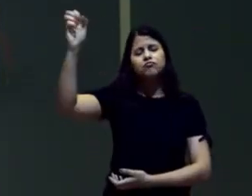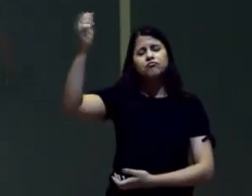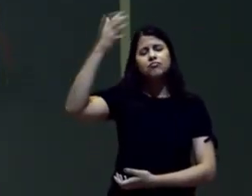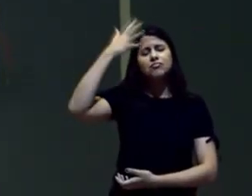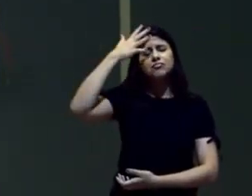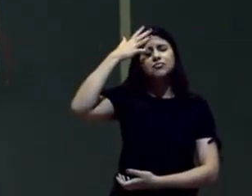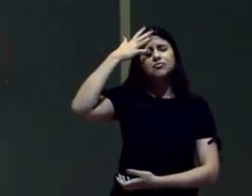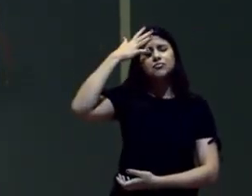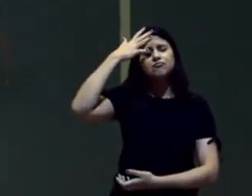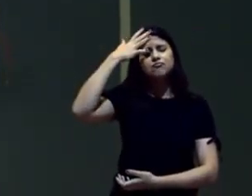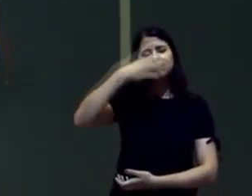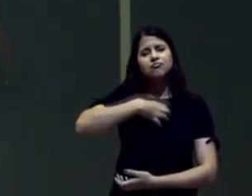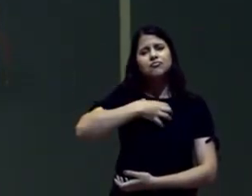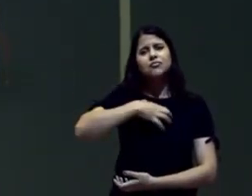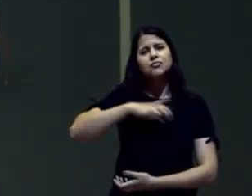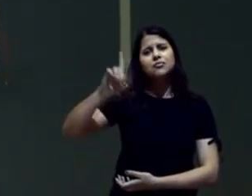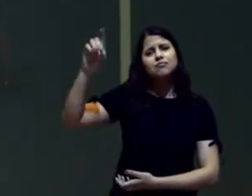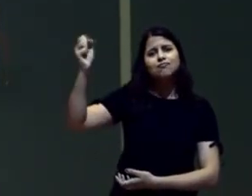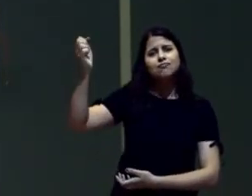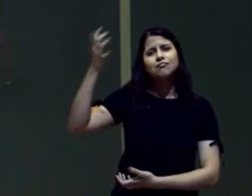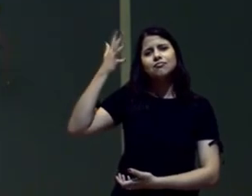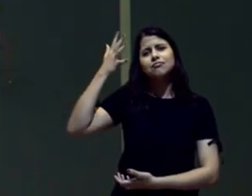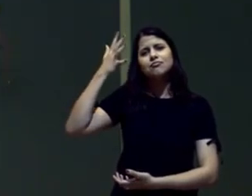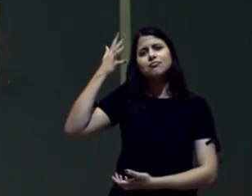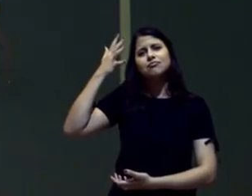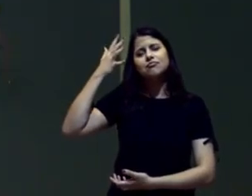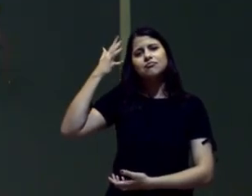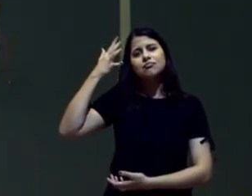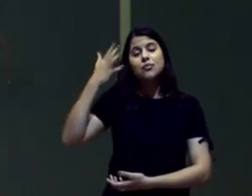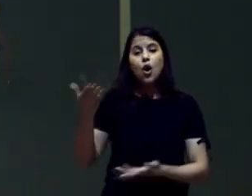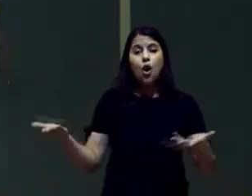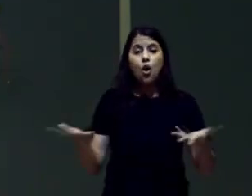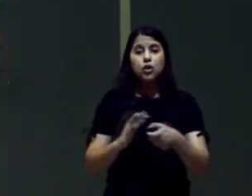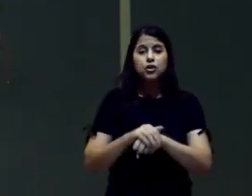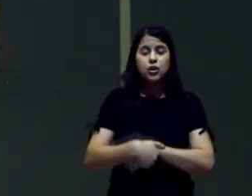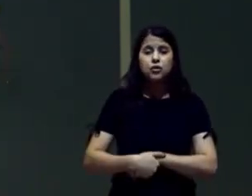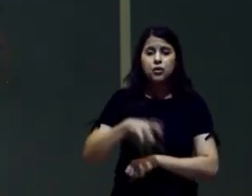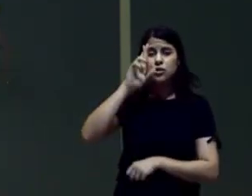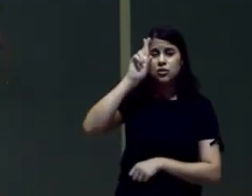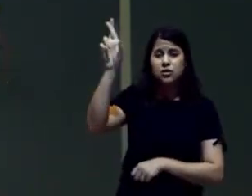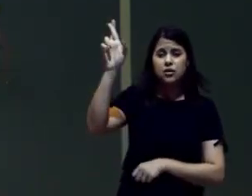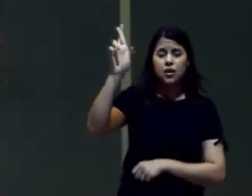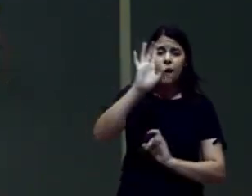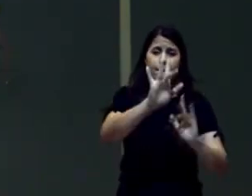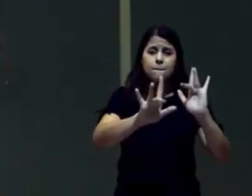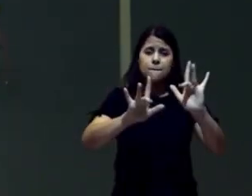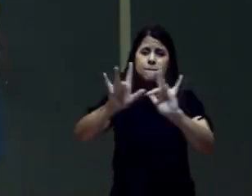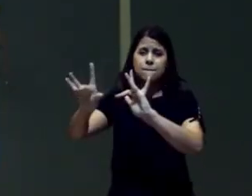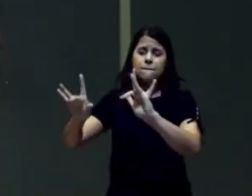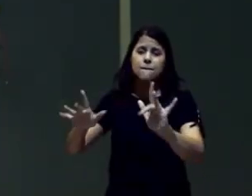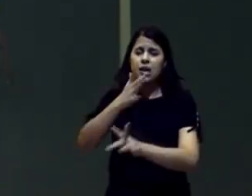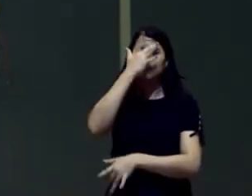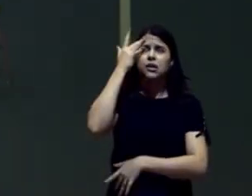palavra. Eu sinto a graça de Deus nessa palavra. E se nessa noite o Senhor tocar o seu coração e alguém sair